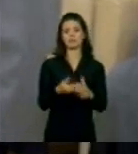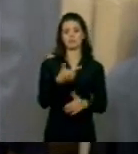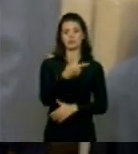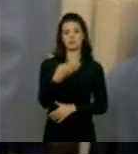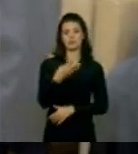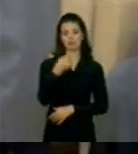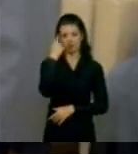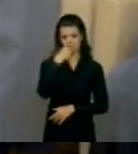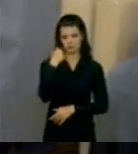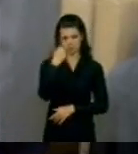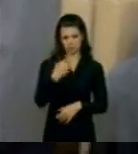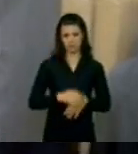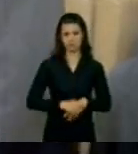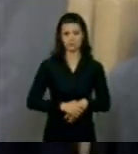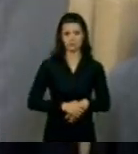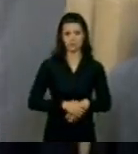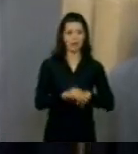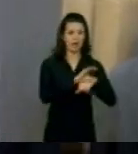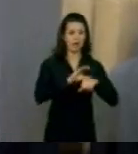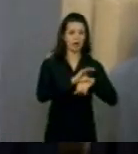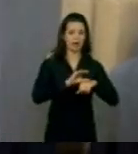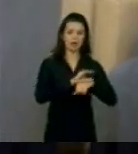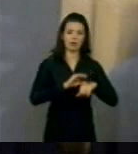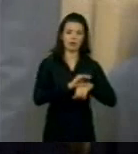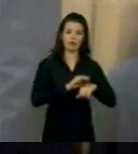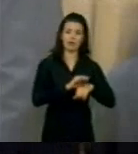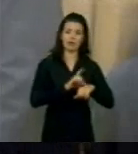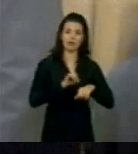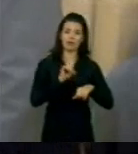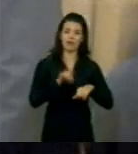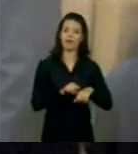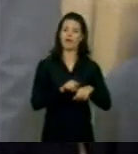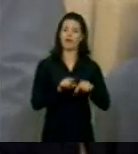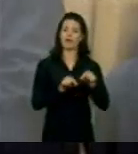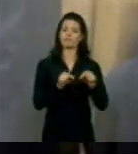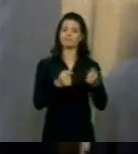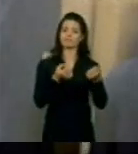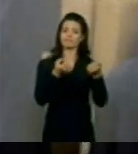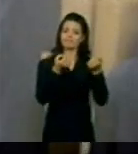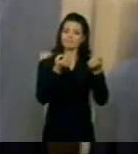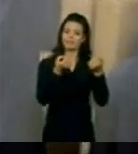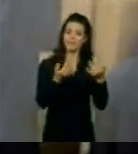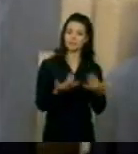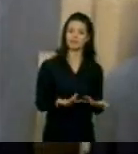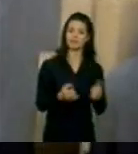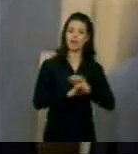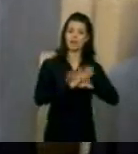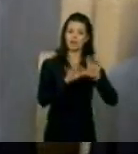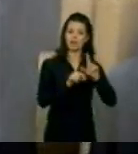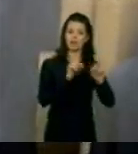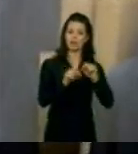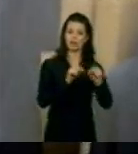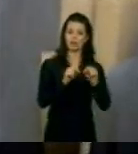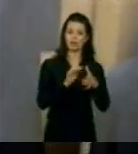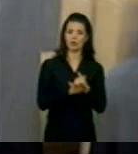horas. A Constituição, no fundo, é inequívoca em seu texto ao mostrar que o bem